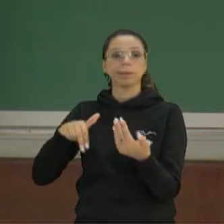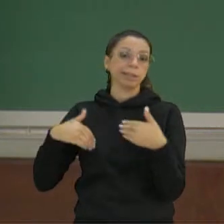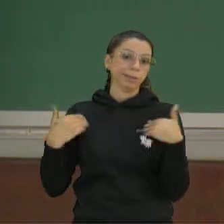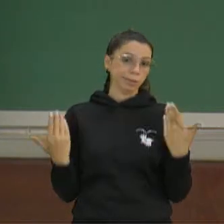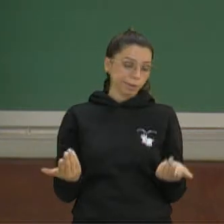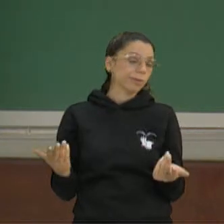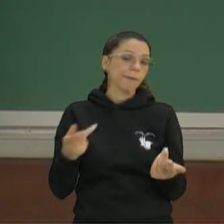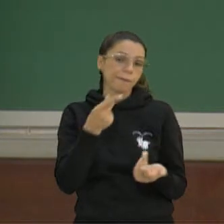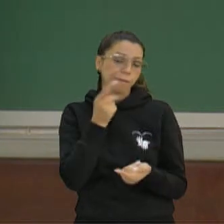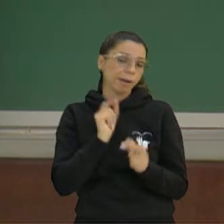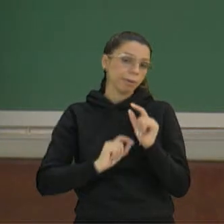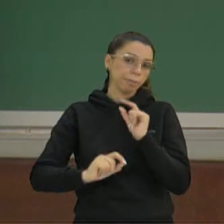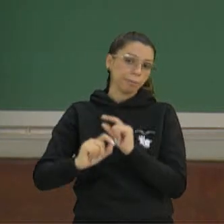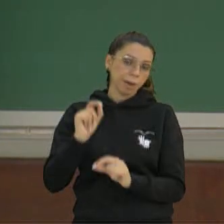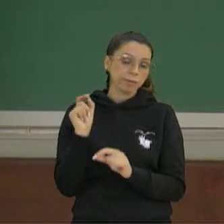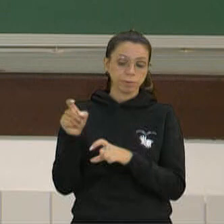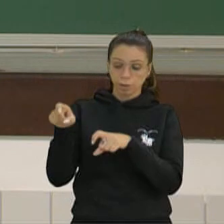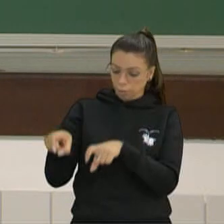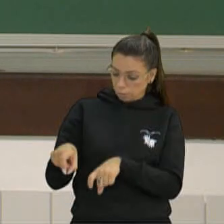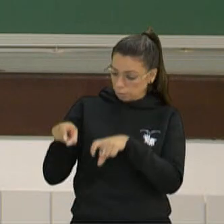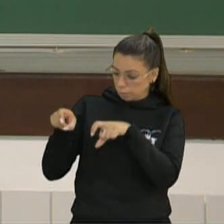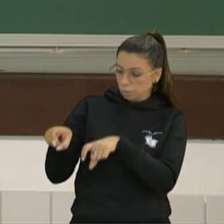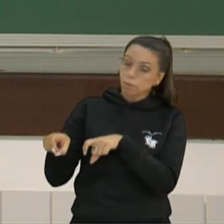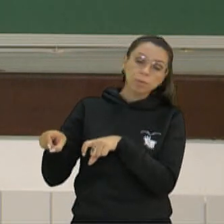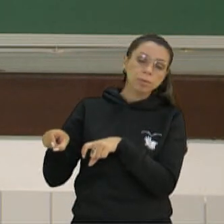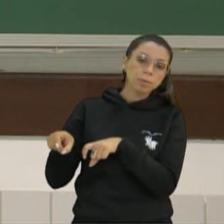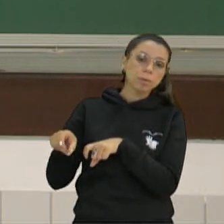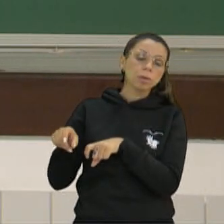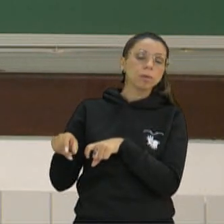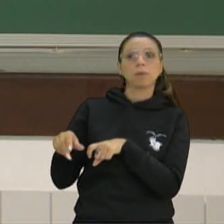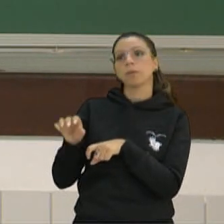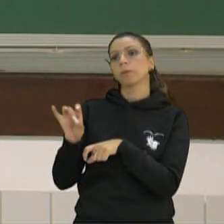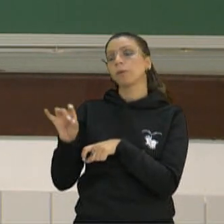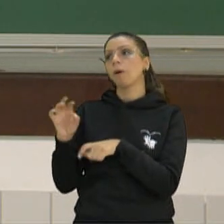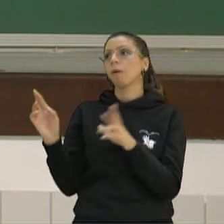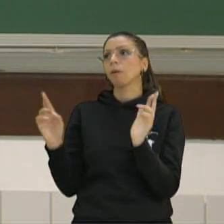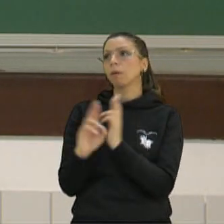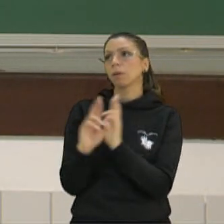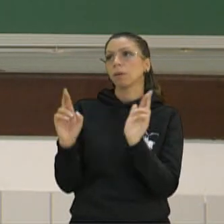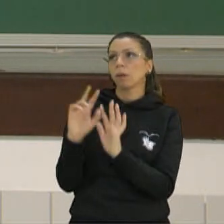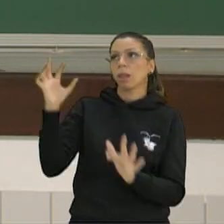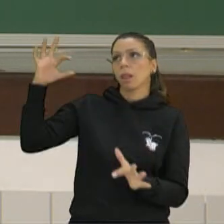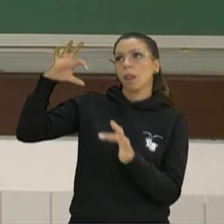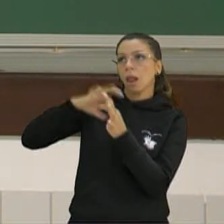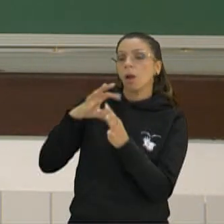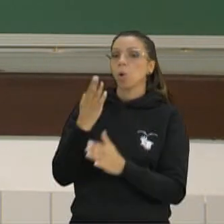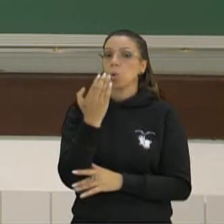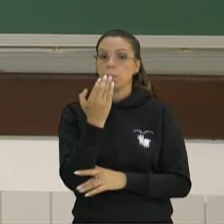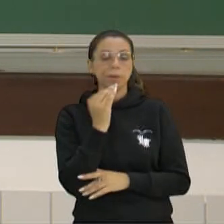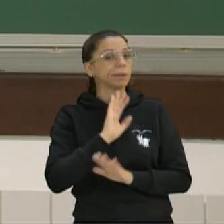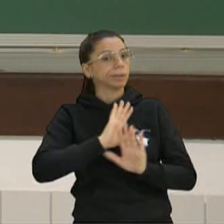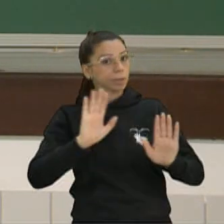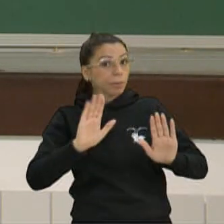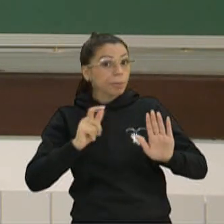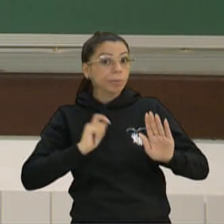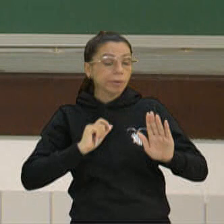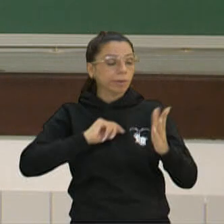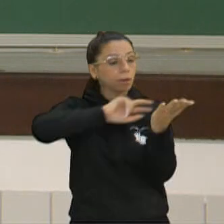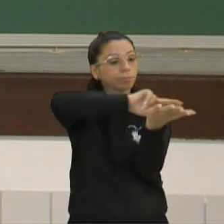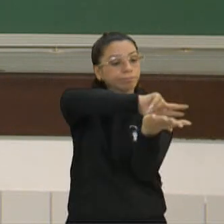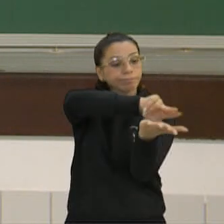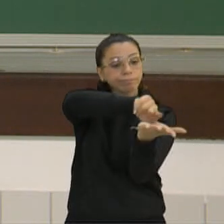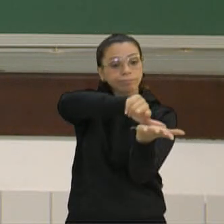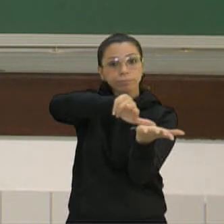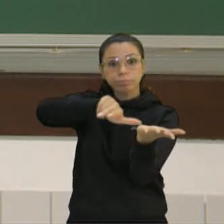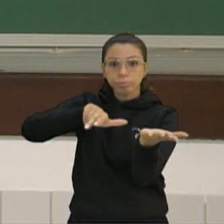Então, quando a gente fala em agricultura, nós não podemos relacionar somente a nossa alimentação, aquilo que a